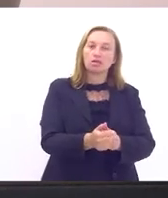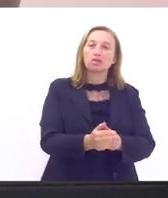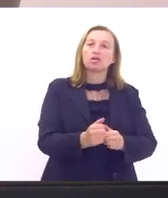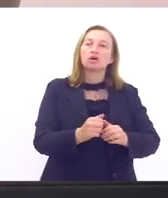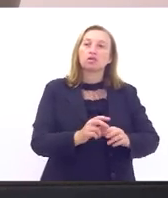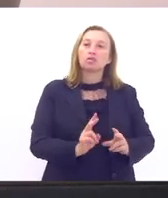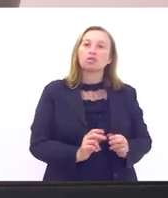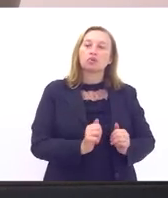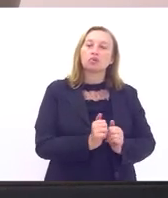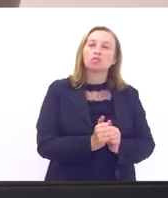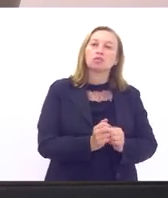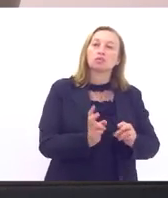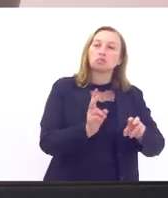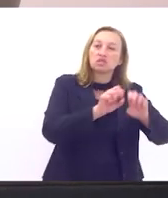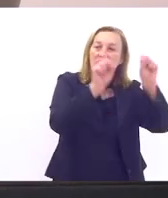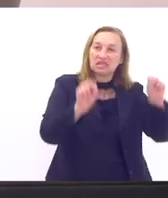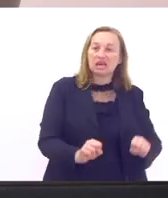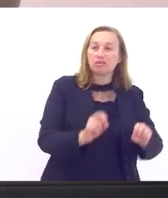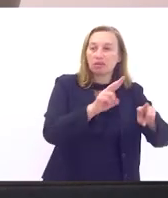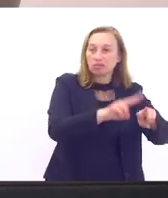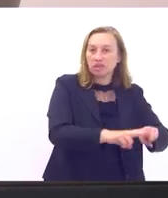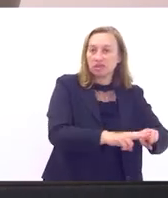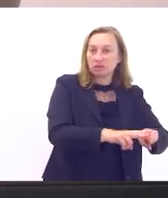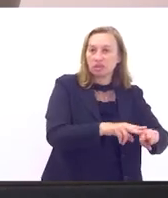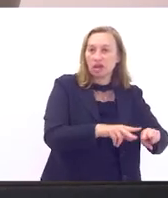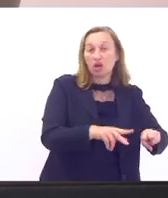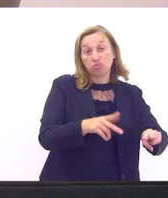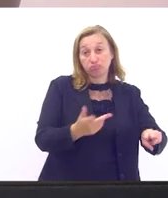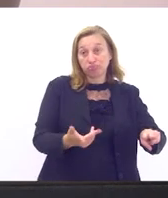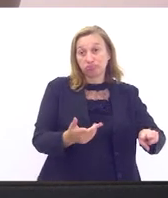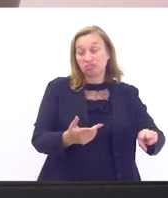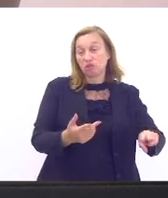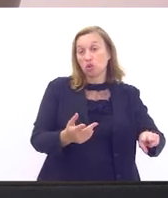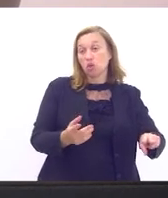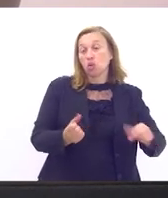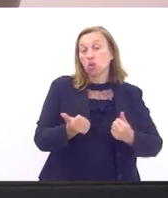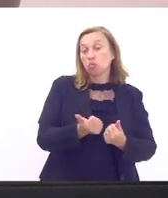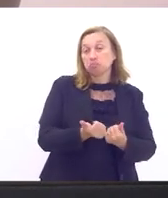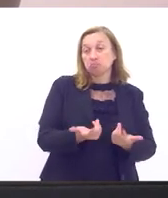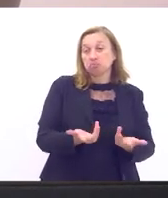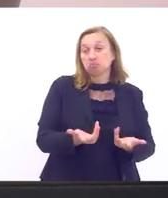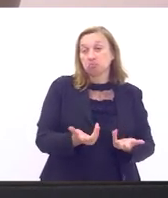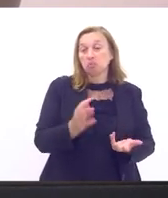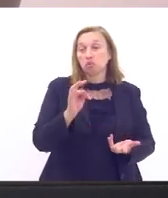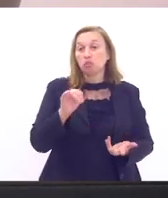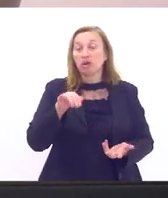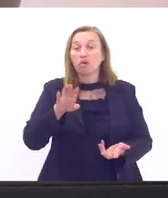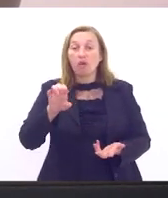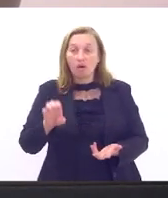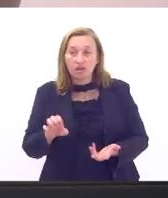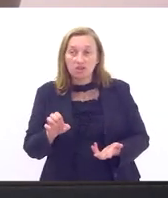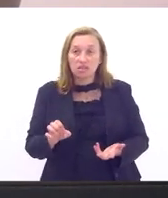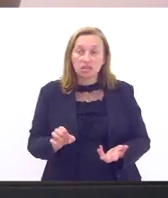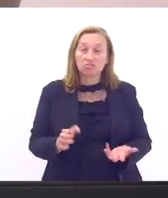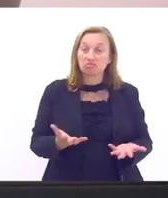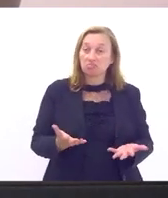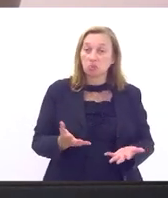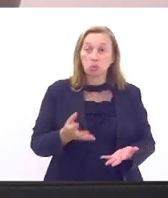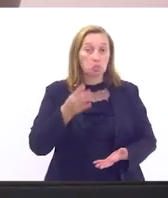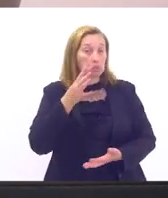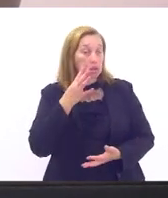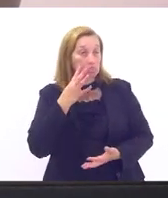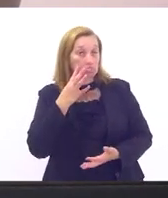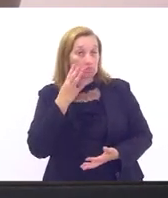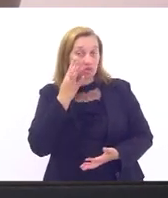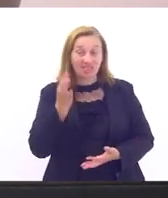prisional. Não tem notícia também do que seja esse grupo técnico de acompanhamento das ações de tuberculose no sistema prisional. Tenho interesse em